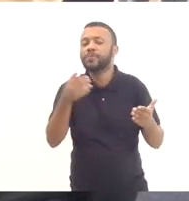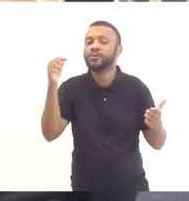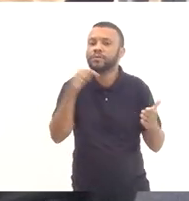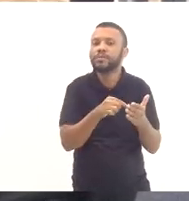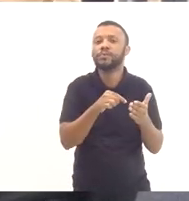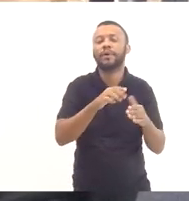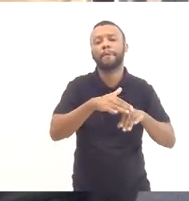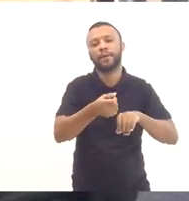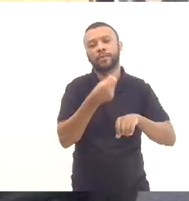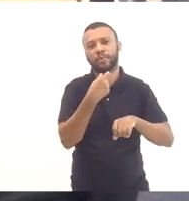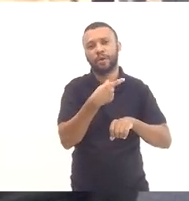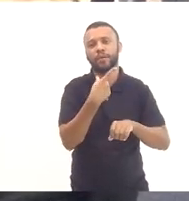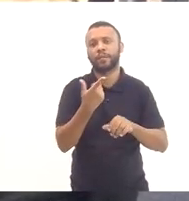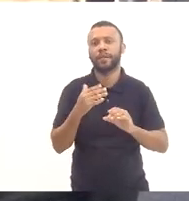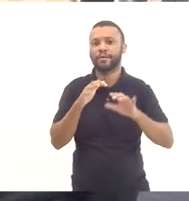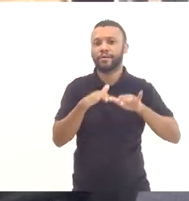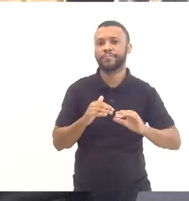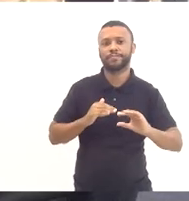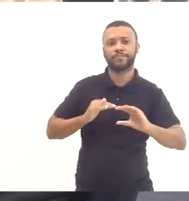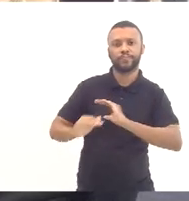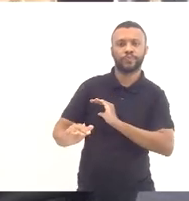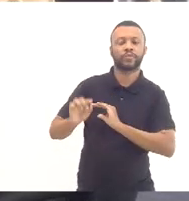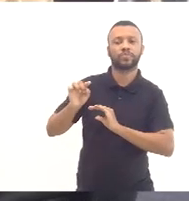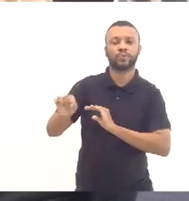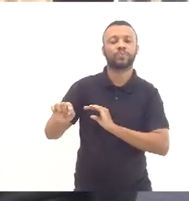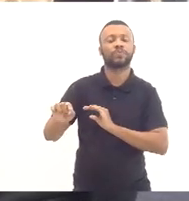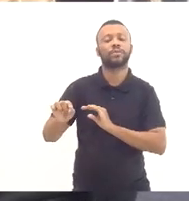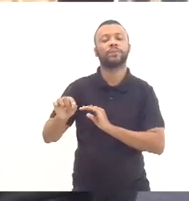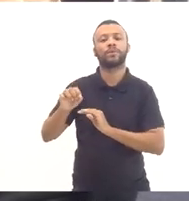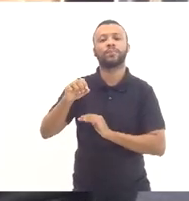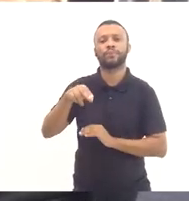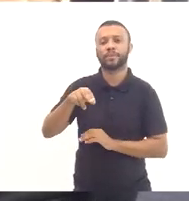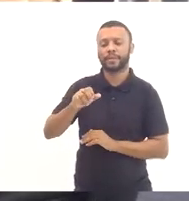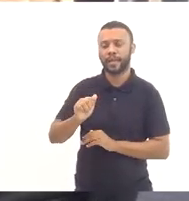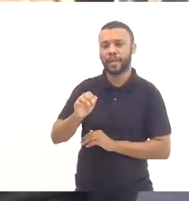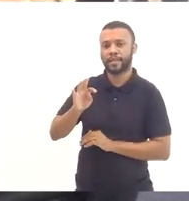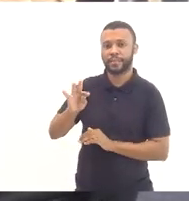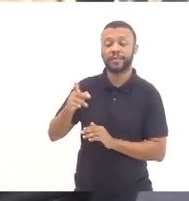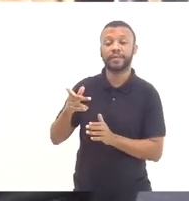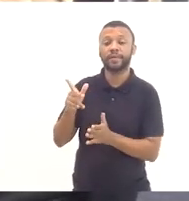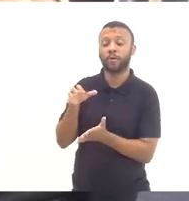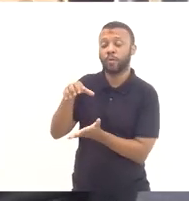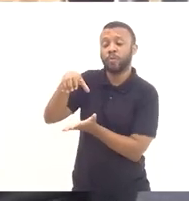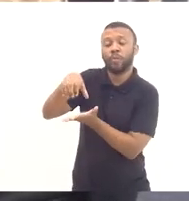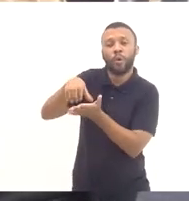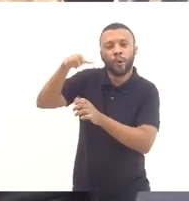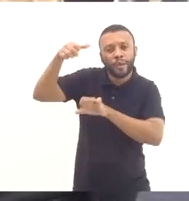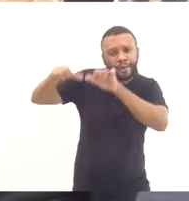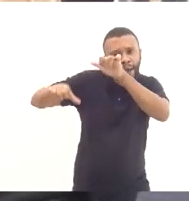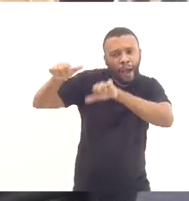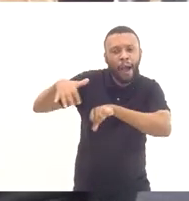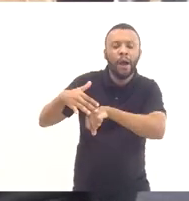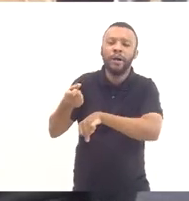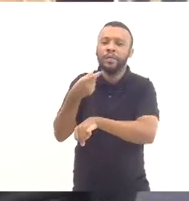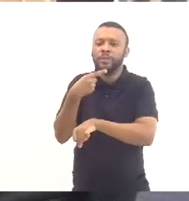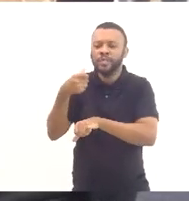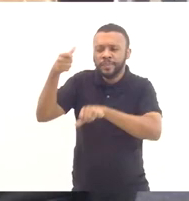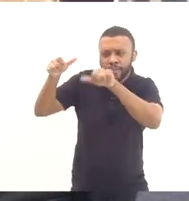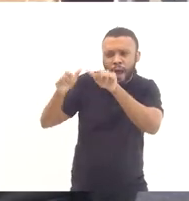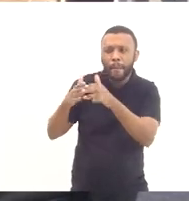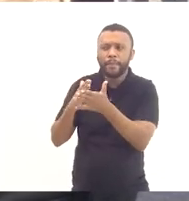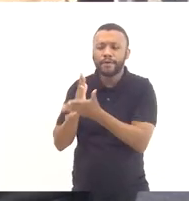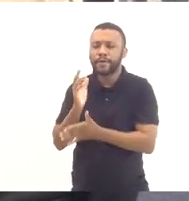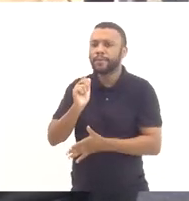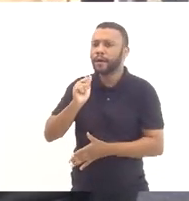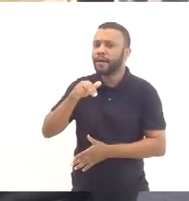núcleo de atendimento que foi criado pelo Ministério da Saúde chamado Naty e esse Naty ele vai avaliar aquele medicamento é aprovado